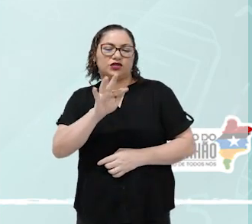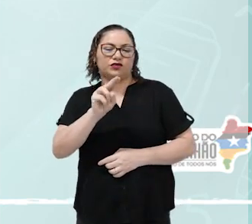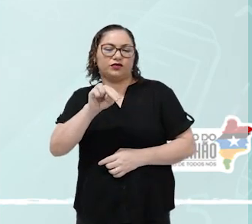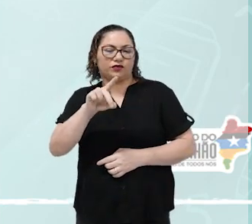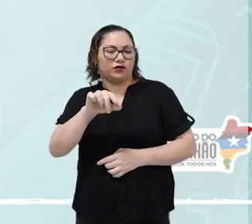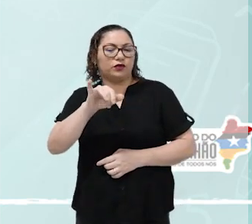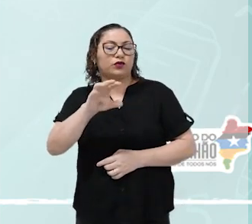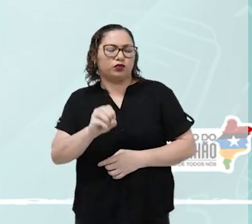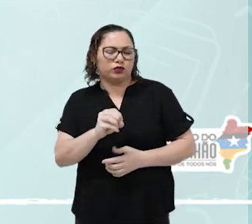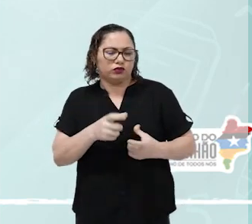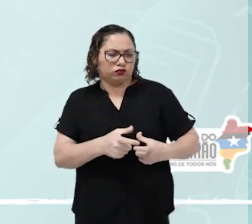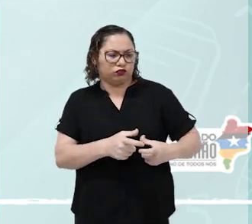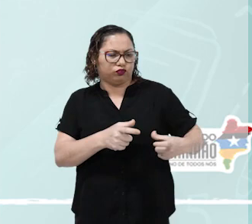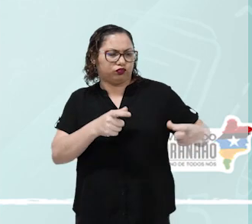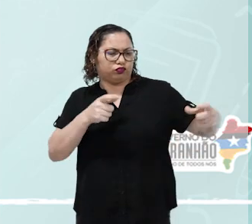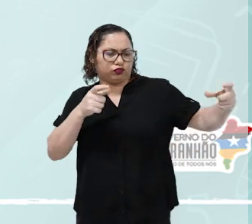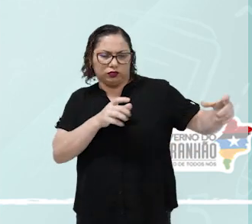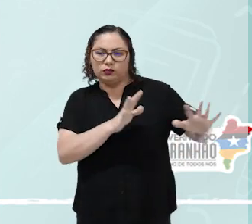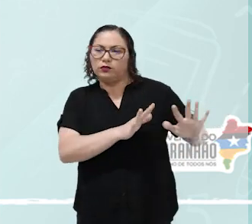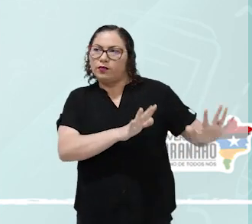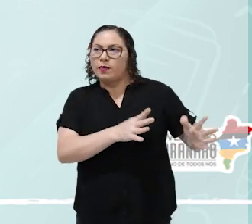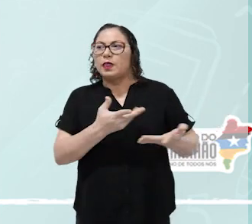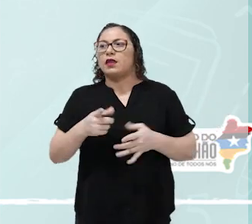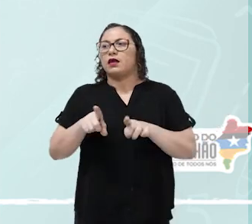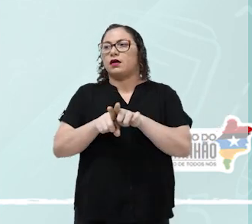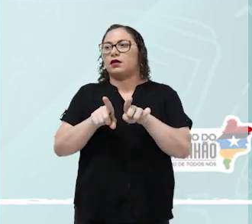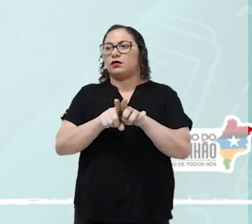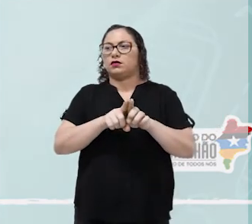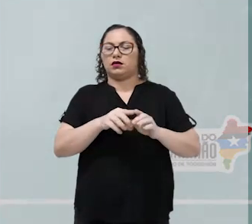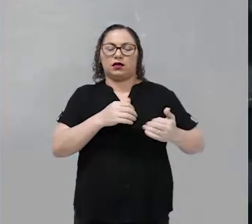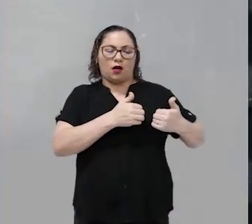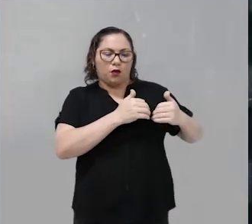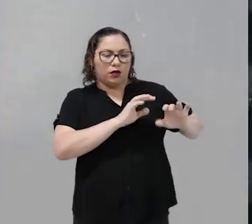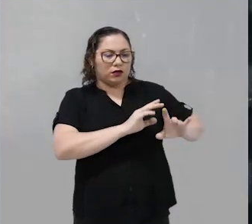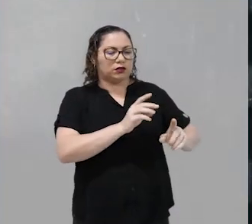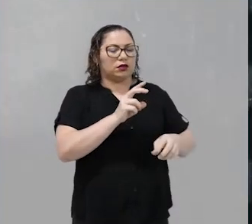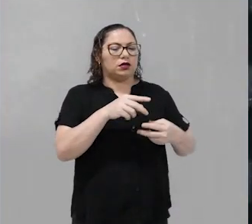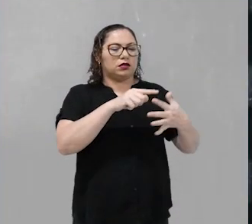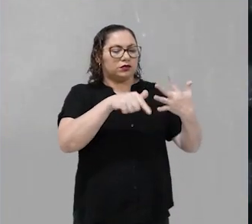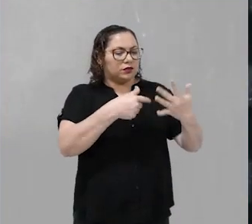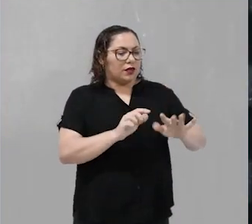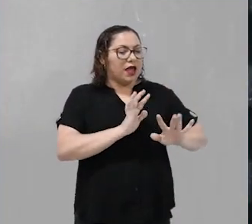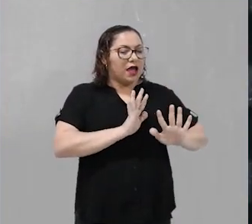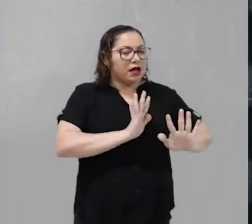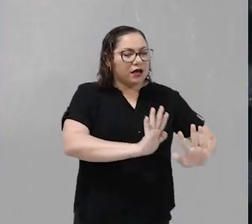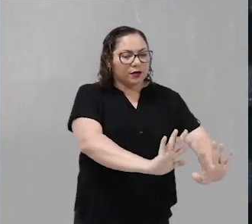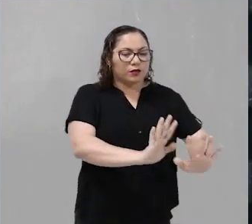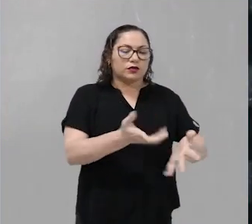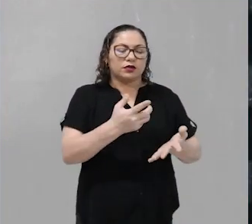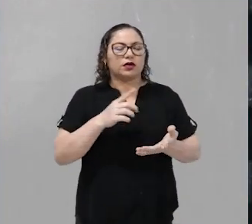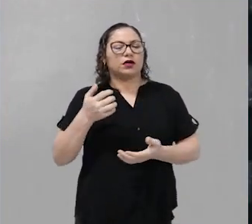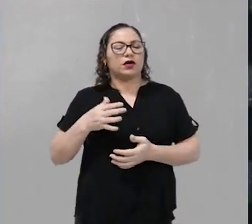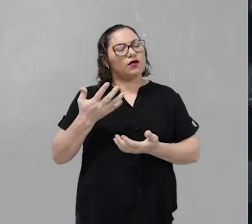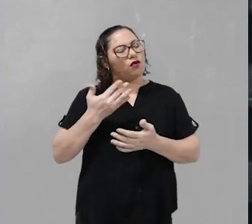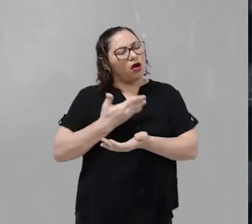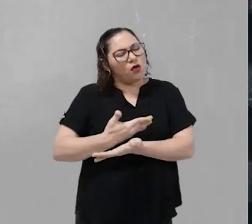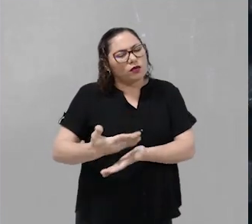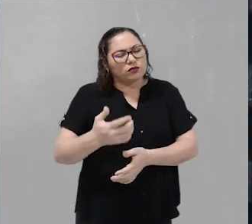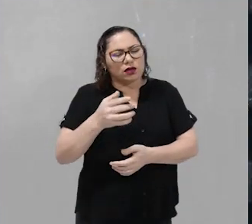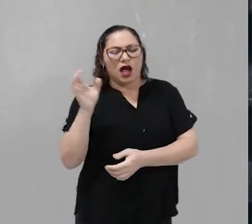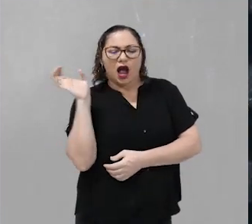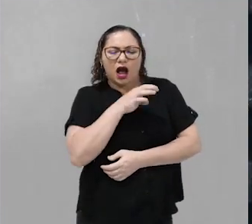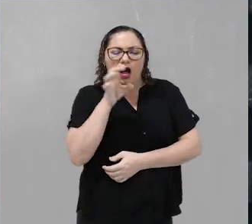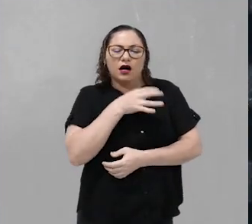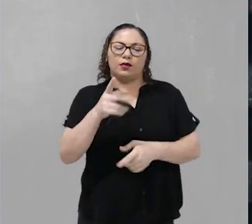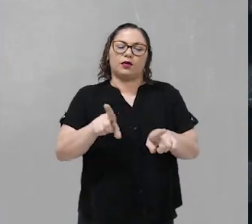Costuma também esse tipo de crescimento, a partir de fatores repulsivos, costuma ser mais acelerado, mais